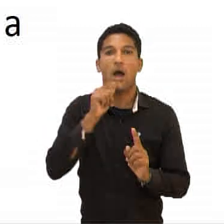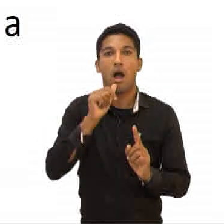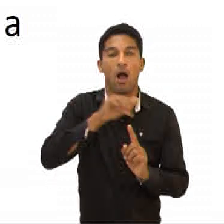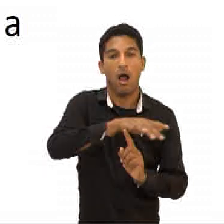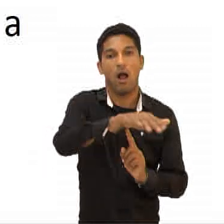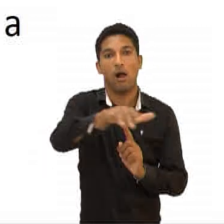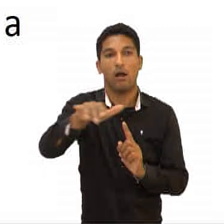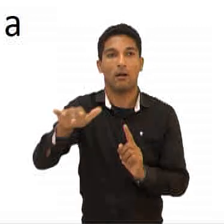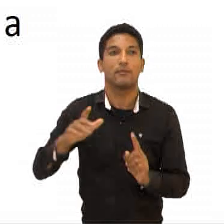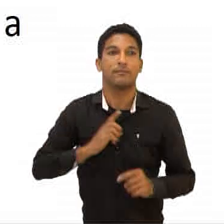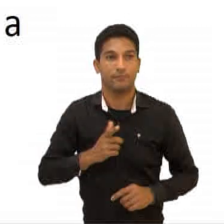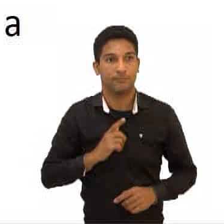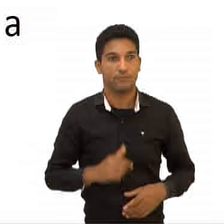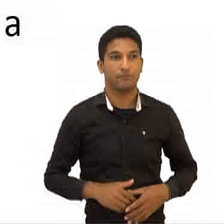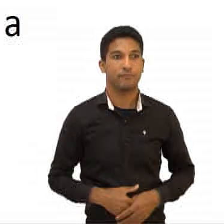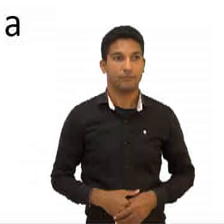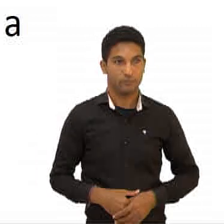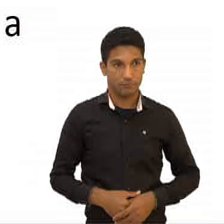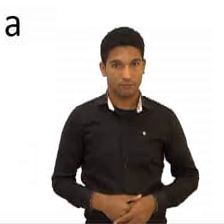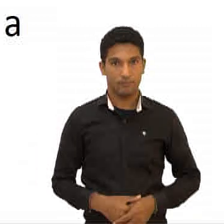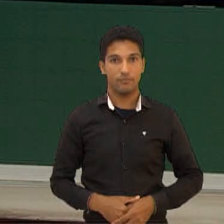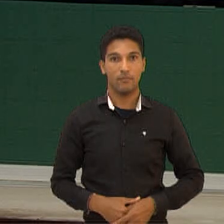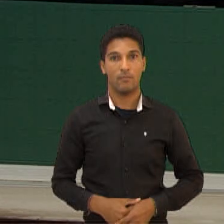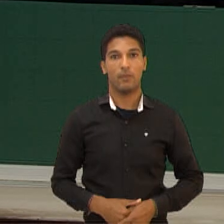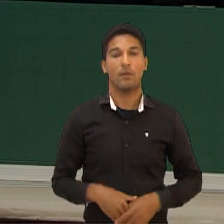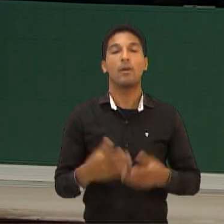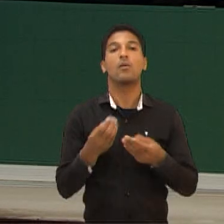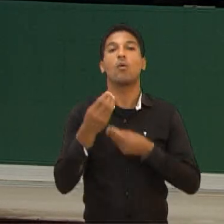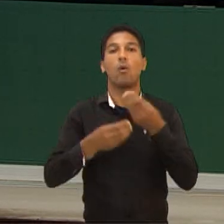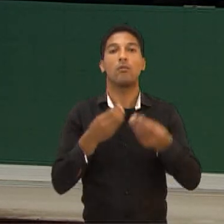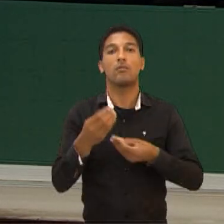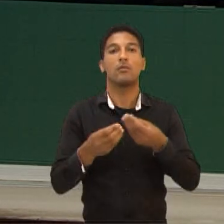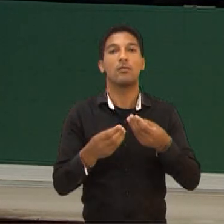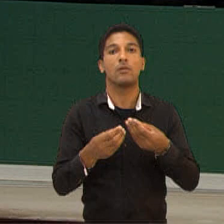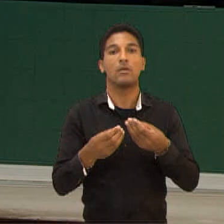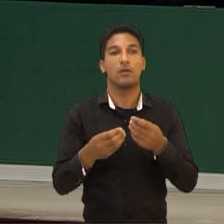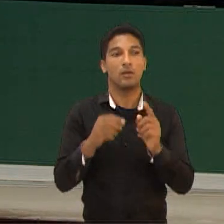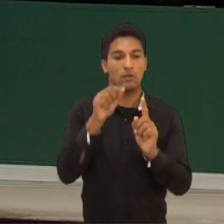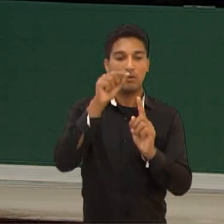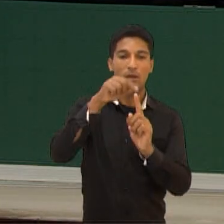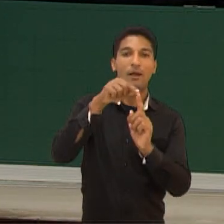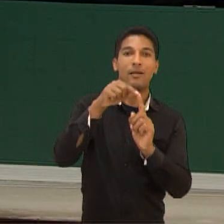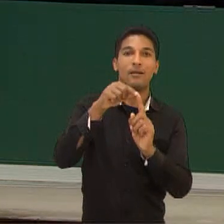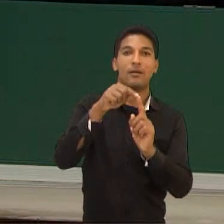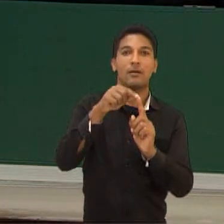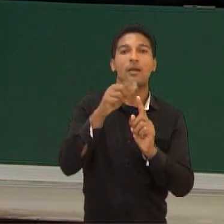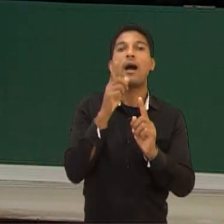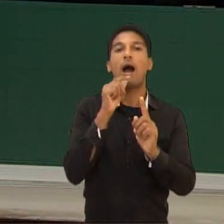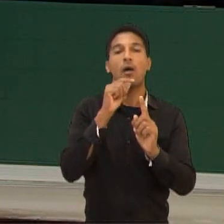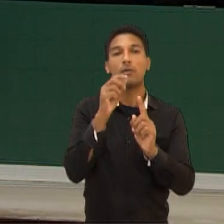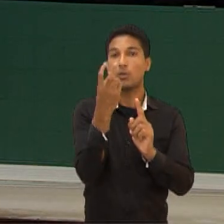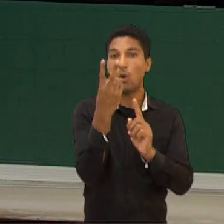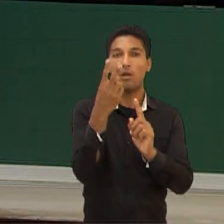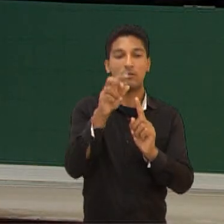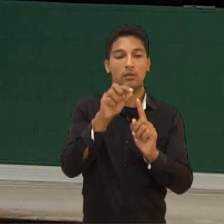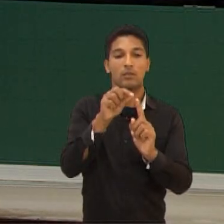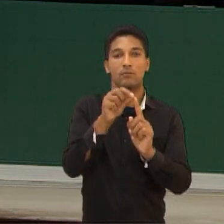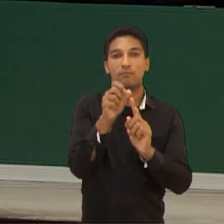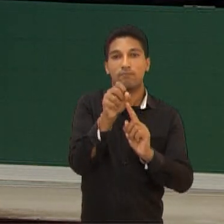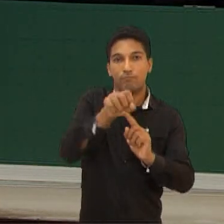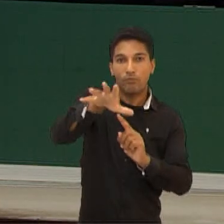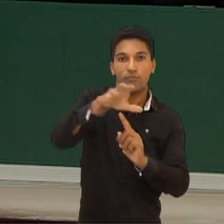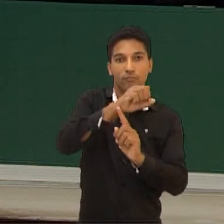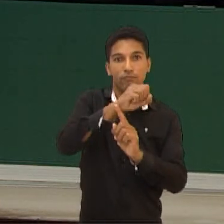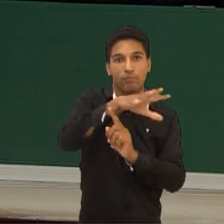que não é tão importante, mas é. O recorte duplo são dois bicos de saída de água, né? Isso,